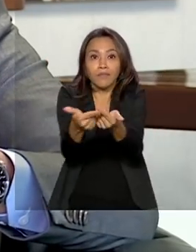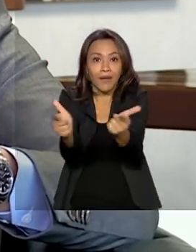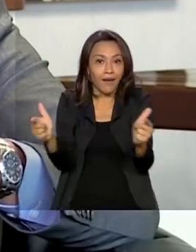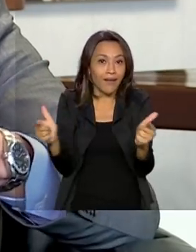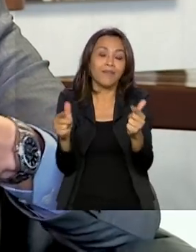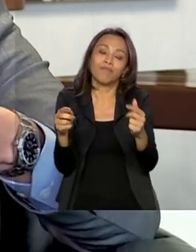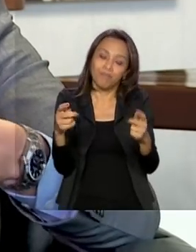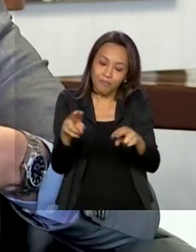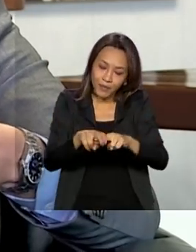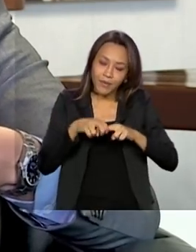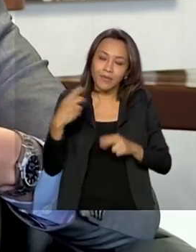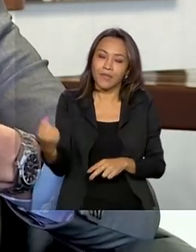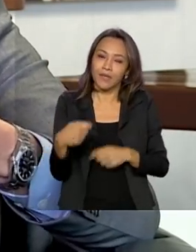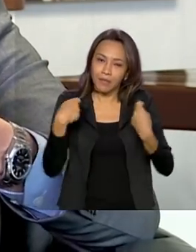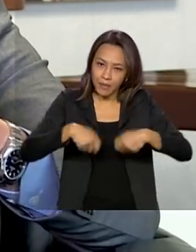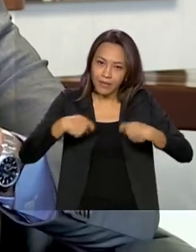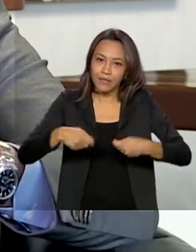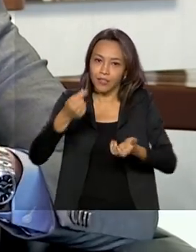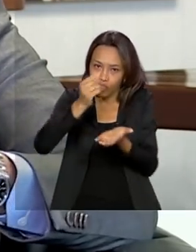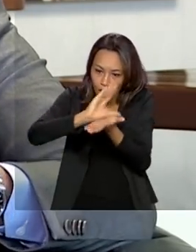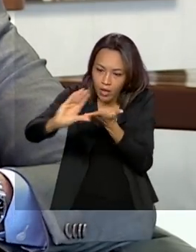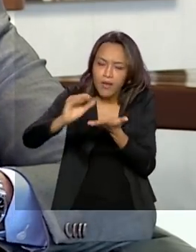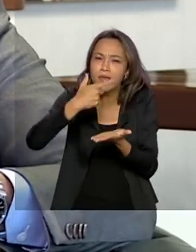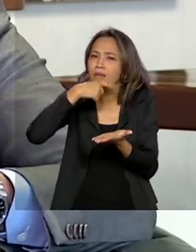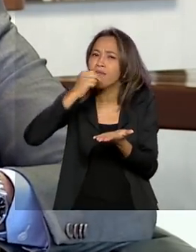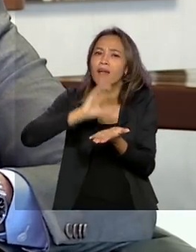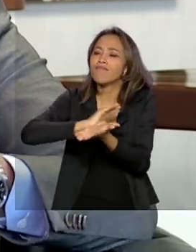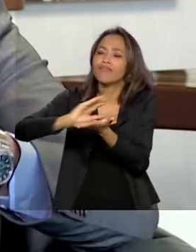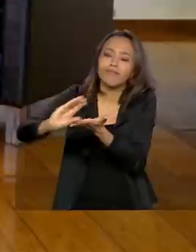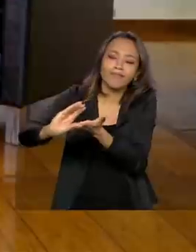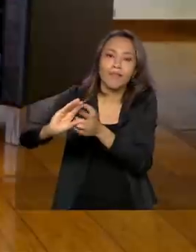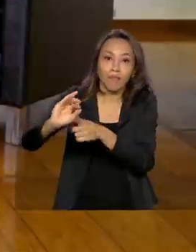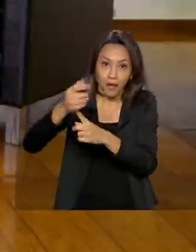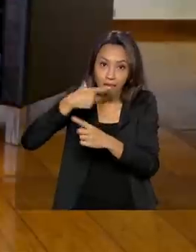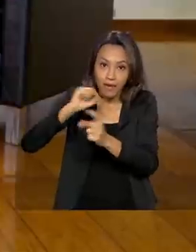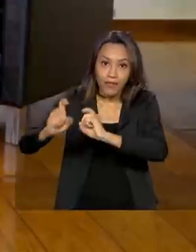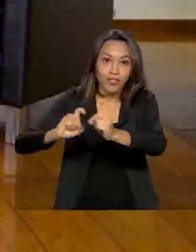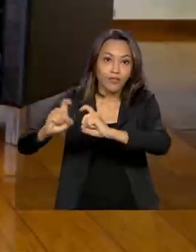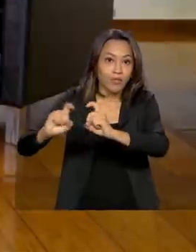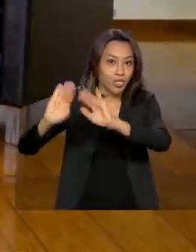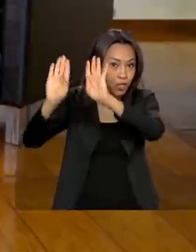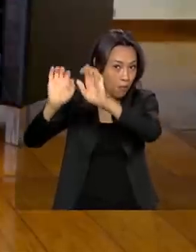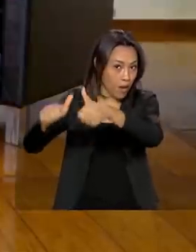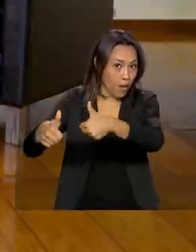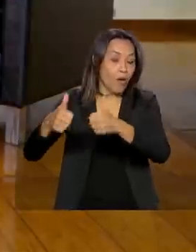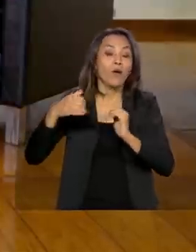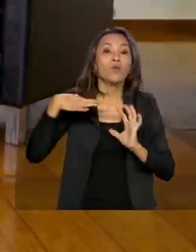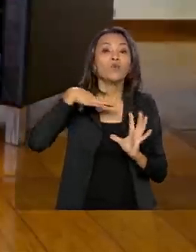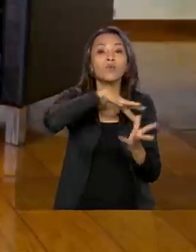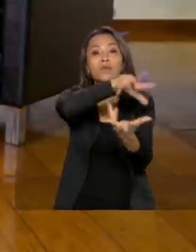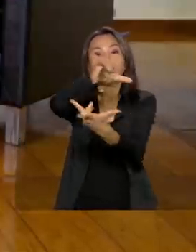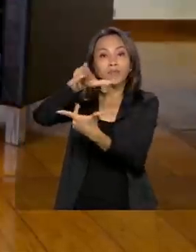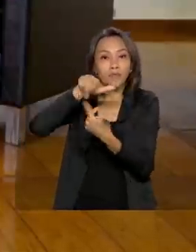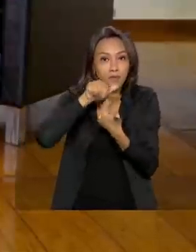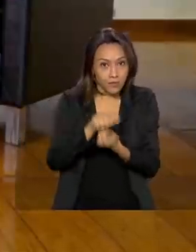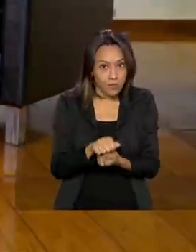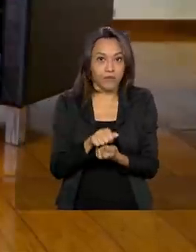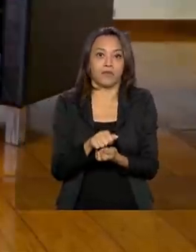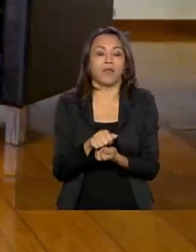necessário investimento. Quem vai investir? Aquele que opera melhor. No mundo inteiro, quem faz a